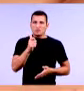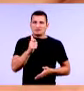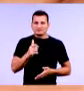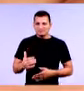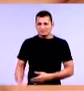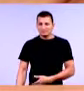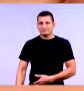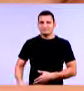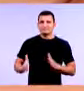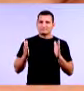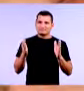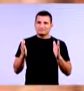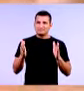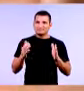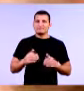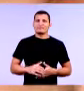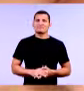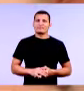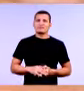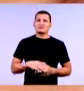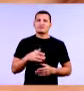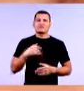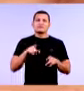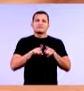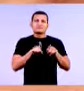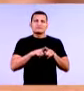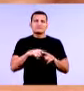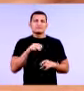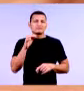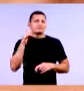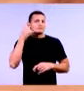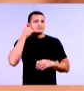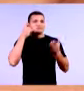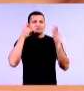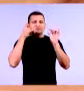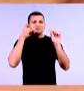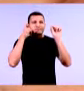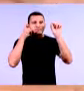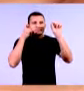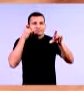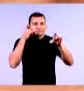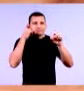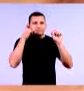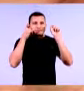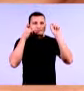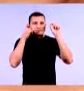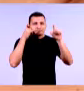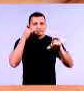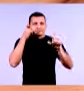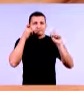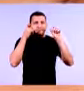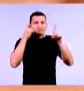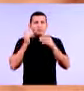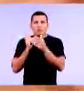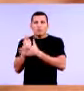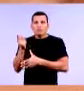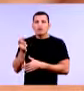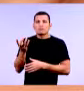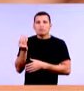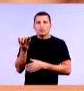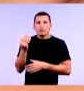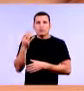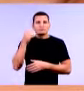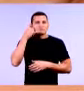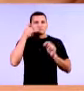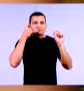Tive o prazer de ter aquelas fichas para ligar para o namorado antigamente. Você comprava um monte de ficha para ligar, a época